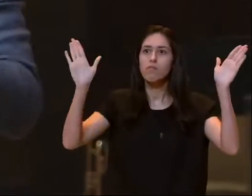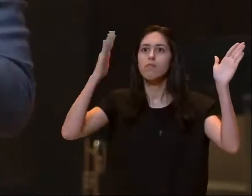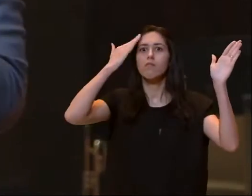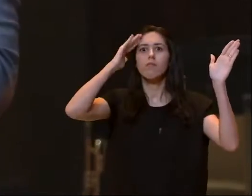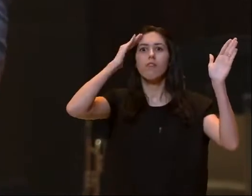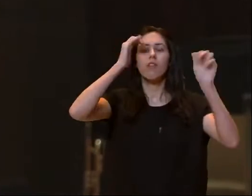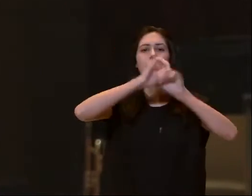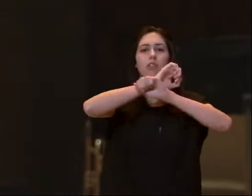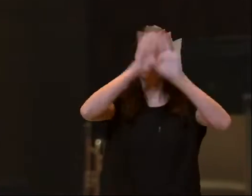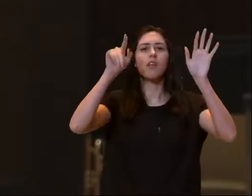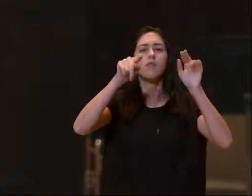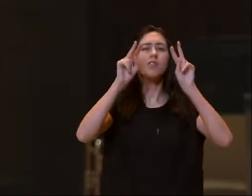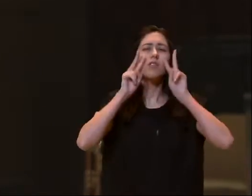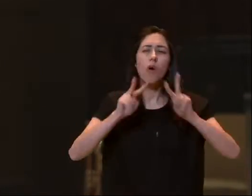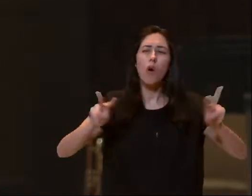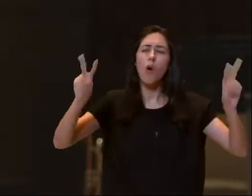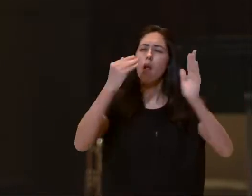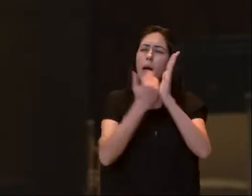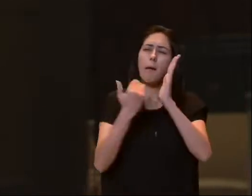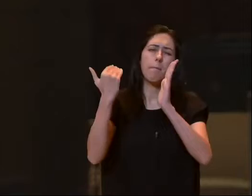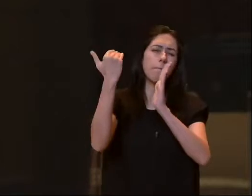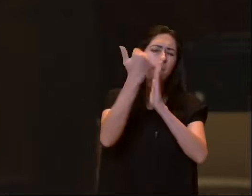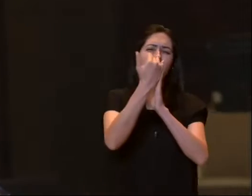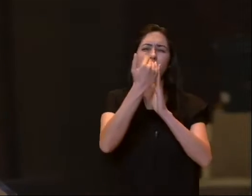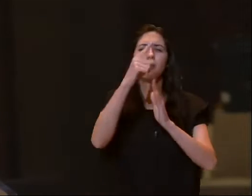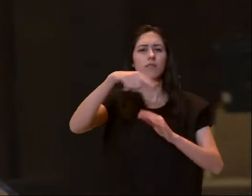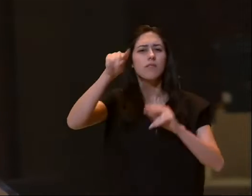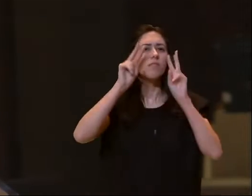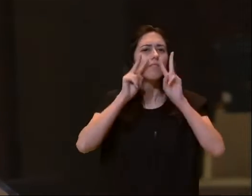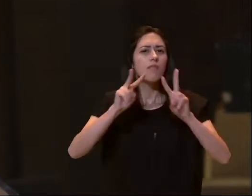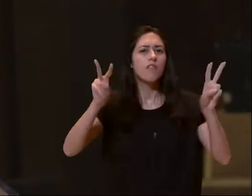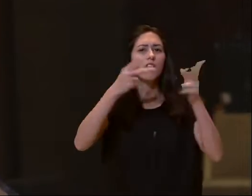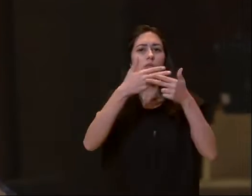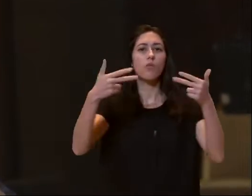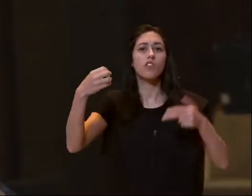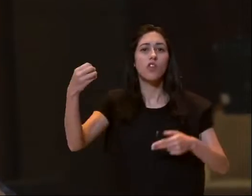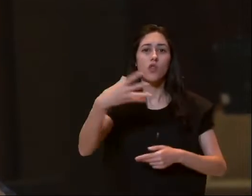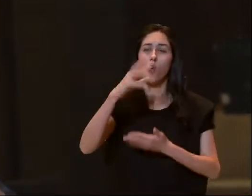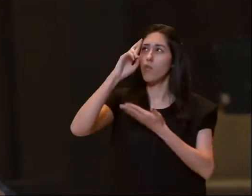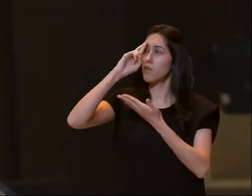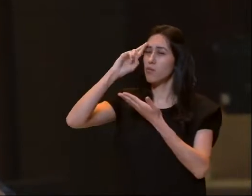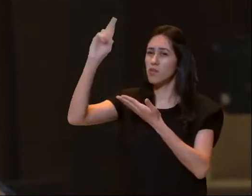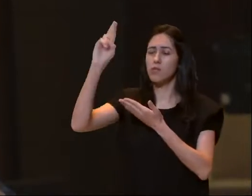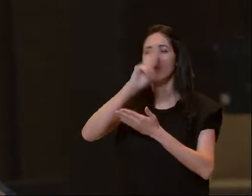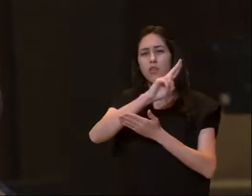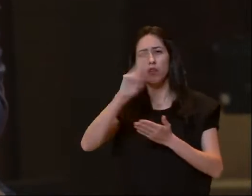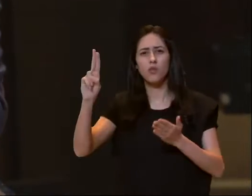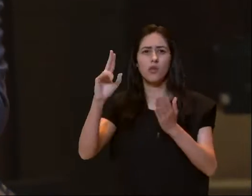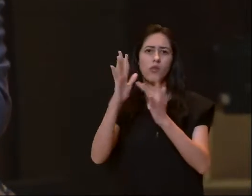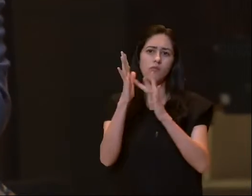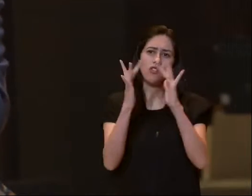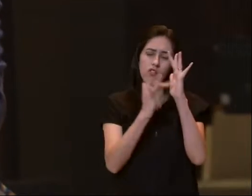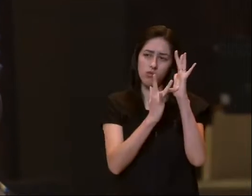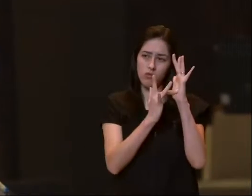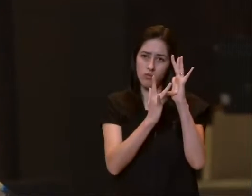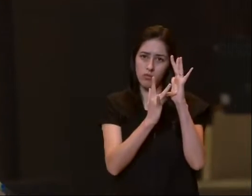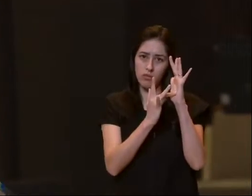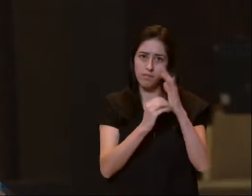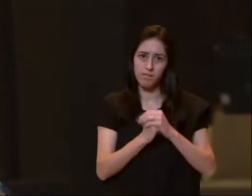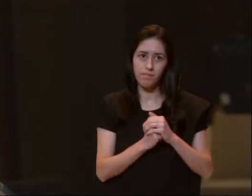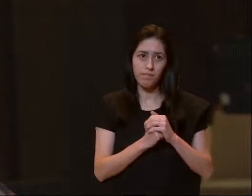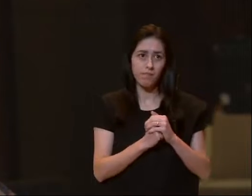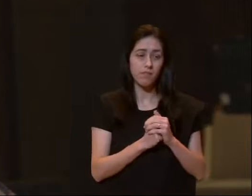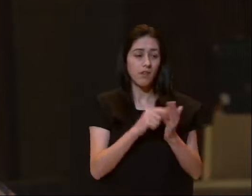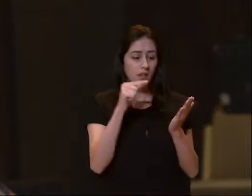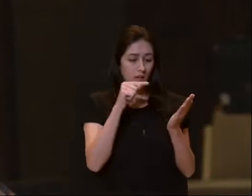além, que Ele te faça enxergar coisas novas no Senhor, em nome de Jesus. Essa oração